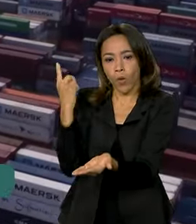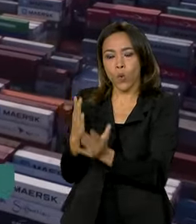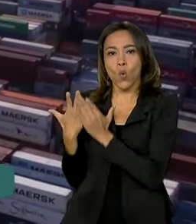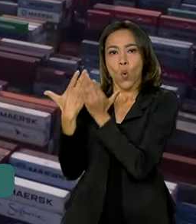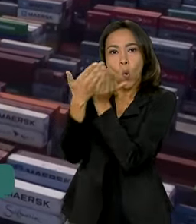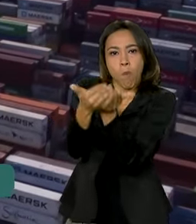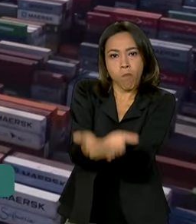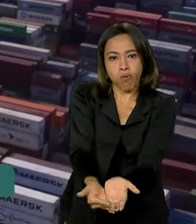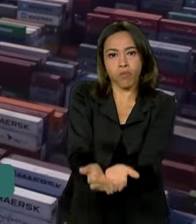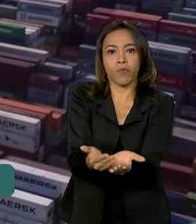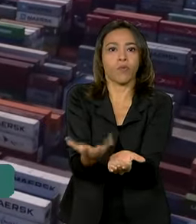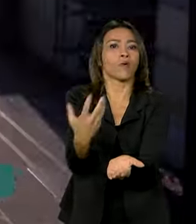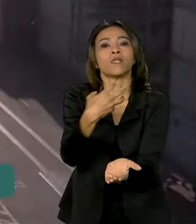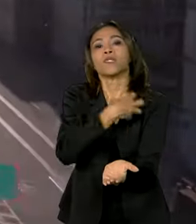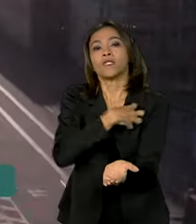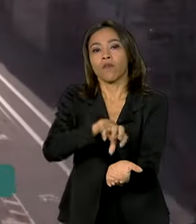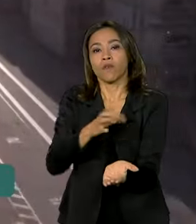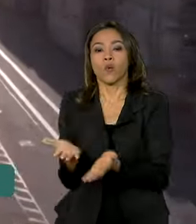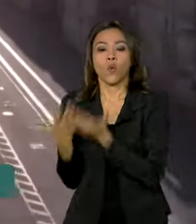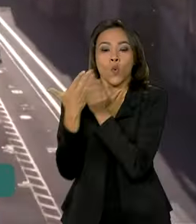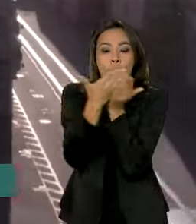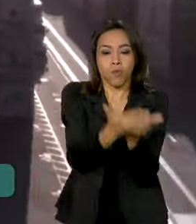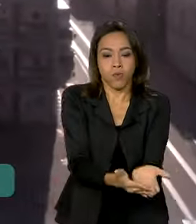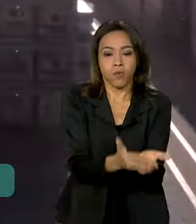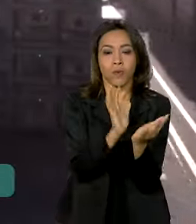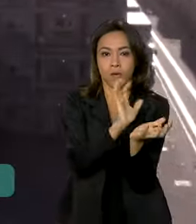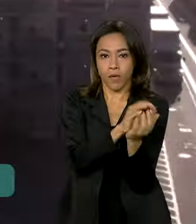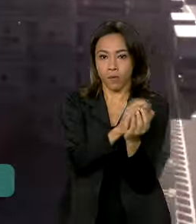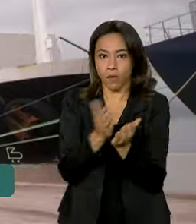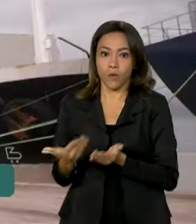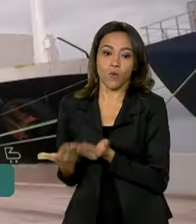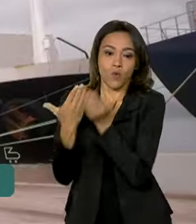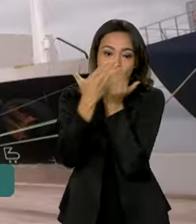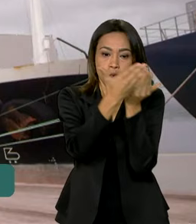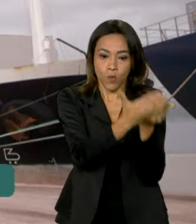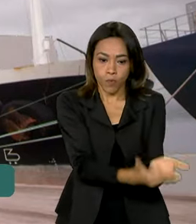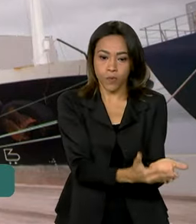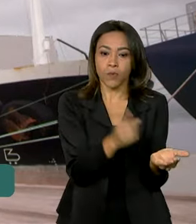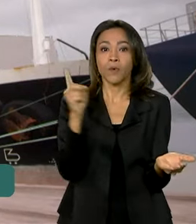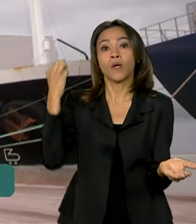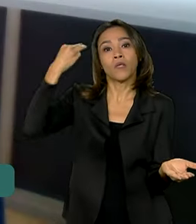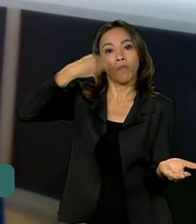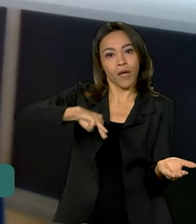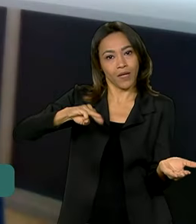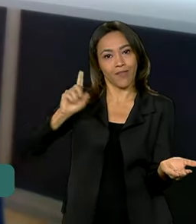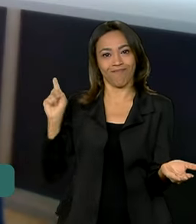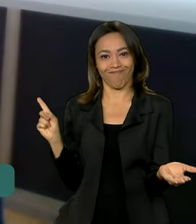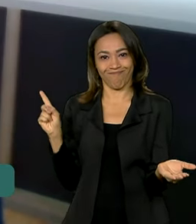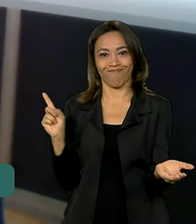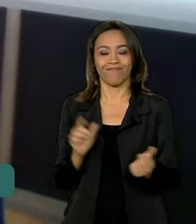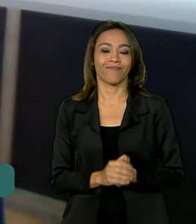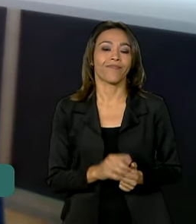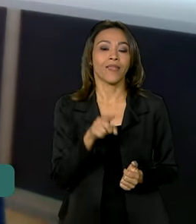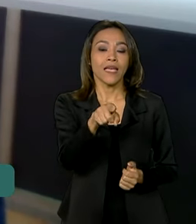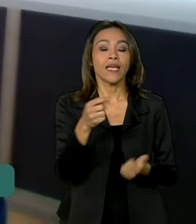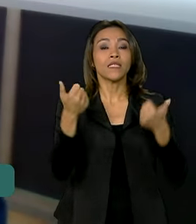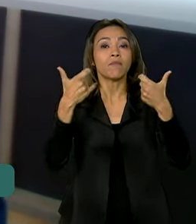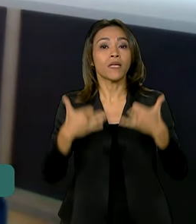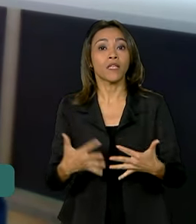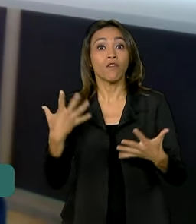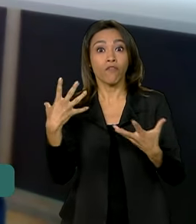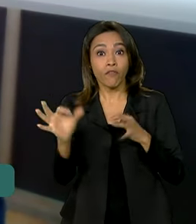Salvador na Bahia Recife em Pernambuco e Itaqui no Maranhão nós vamos fazer de uma forma